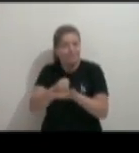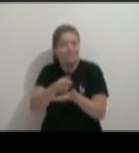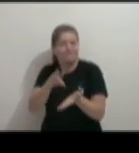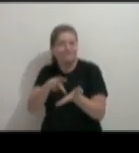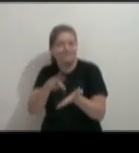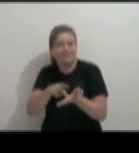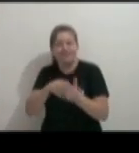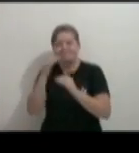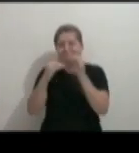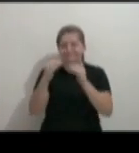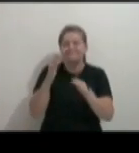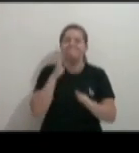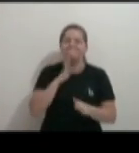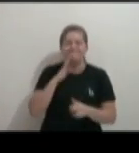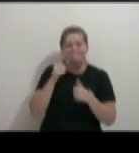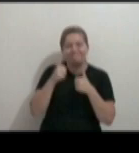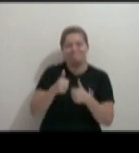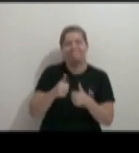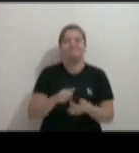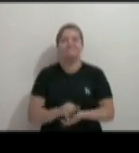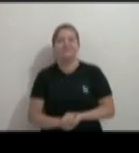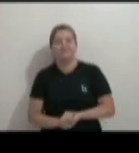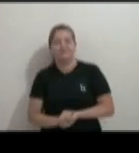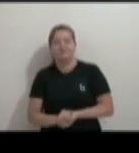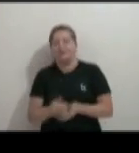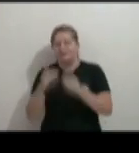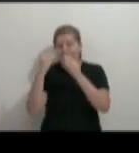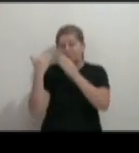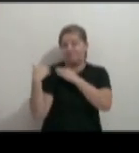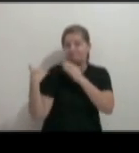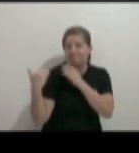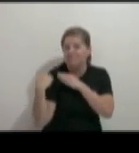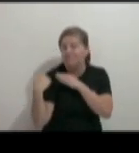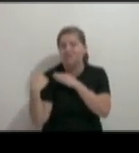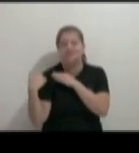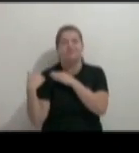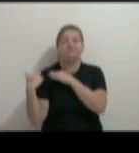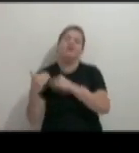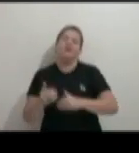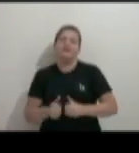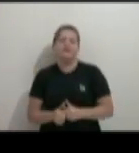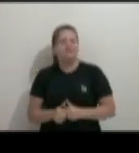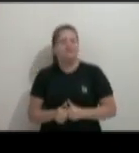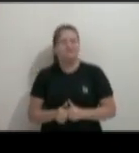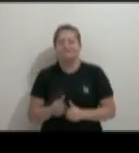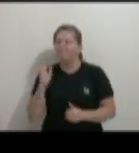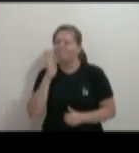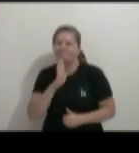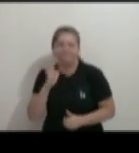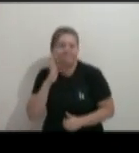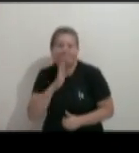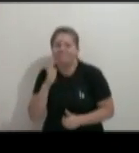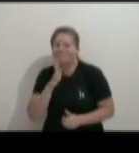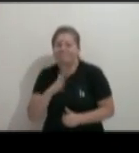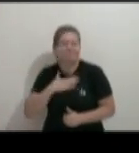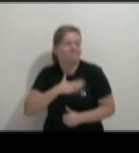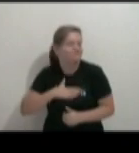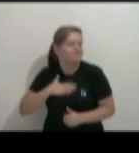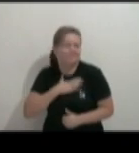apoiar. Aí vem só melhorar um pouco mais, né? Tornou mais responsável. E